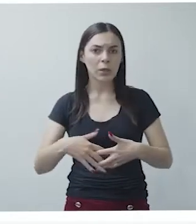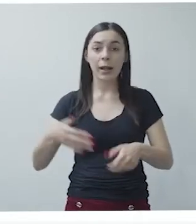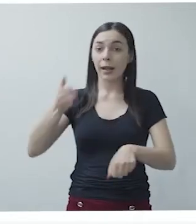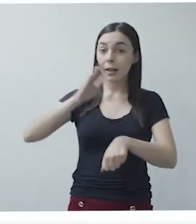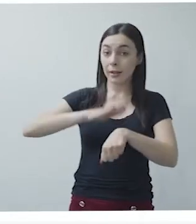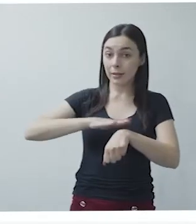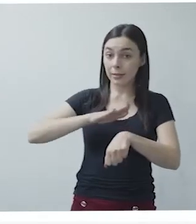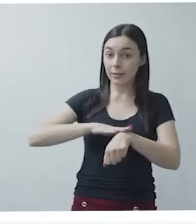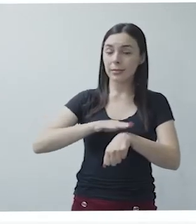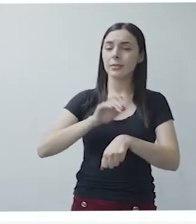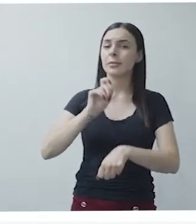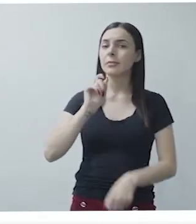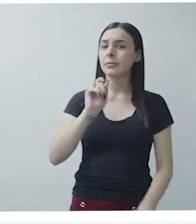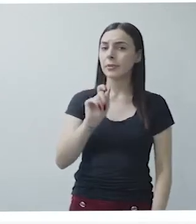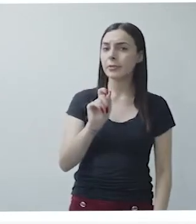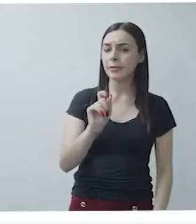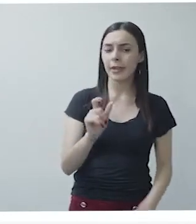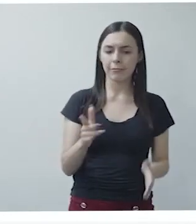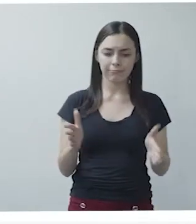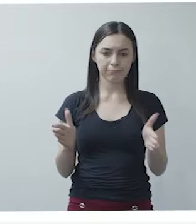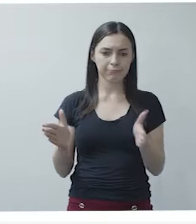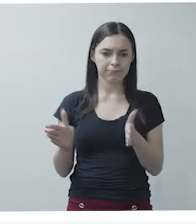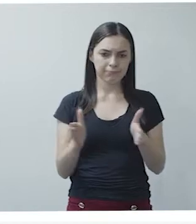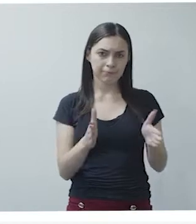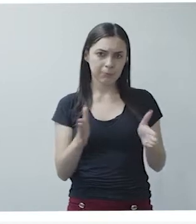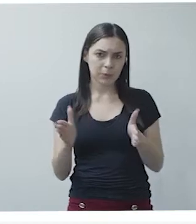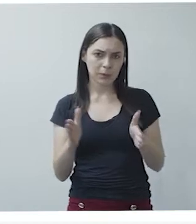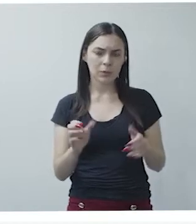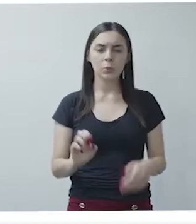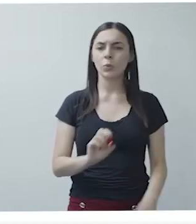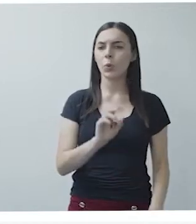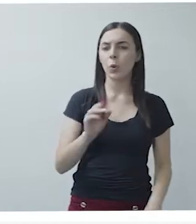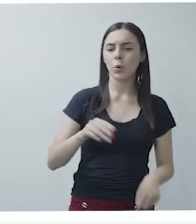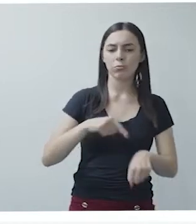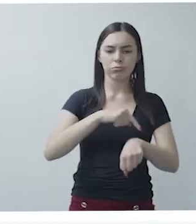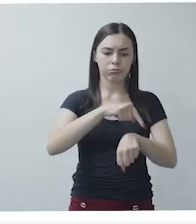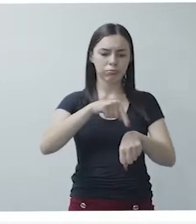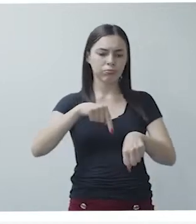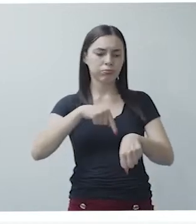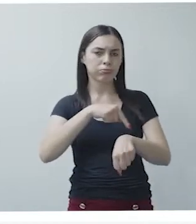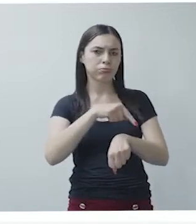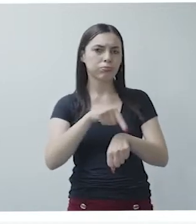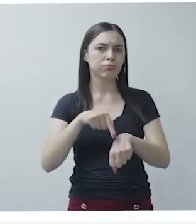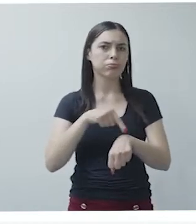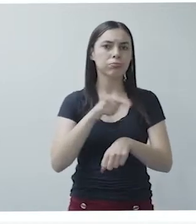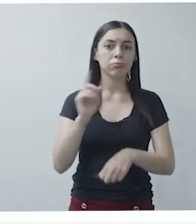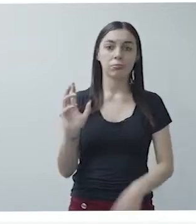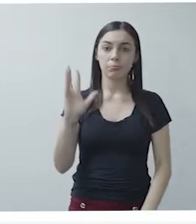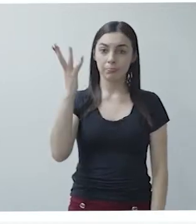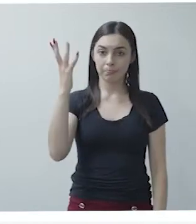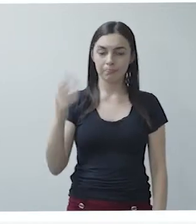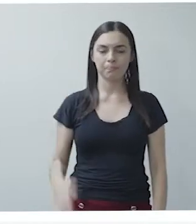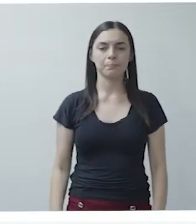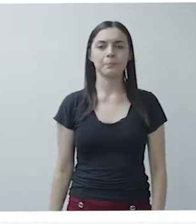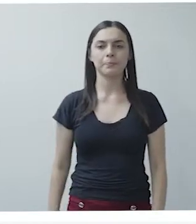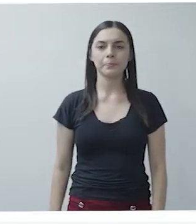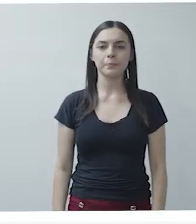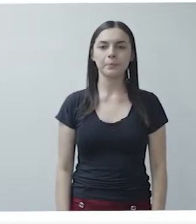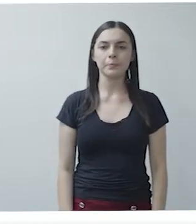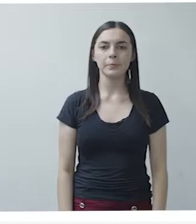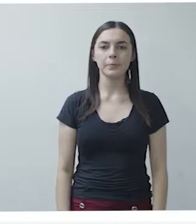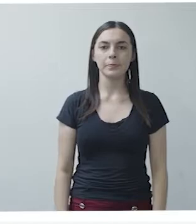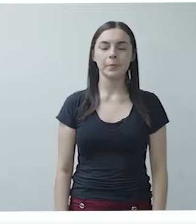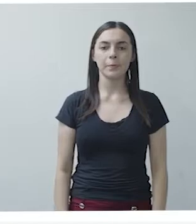Tempo, então, é um período ou duração que algo acontece, tá? Então,